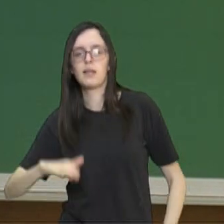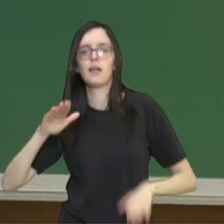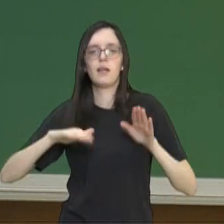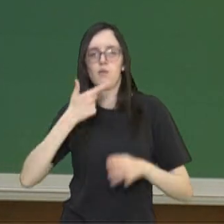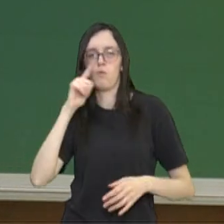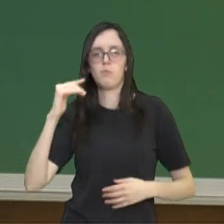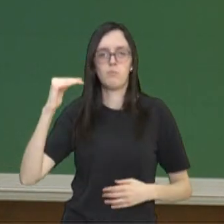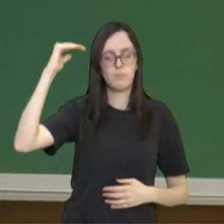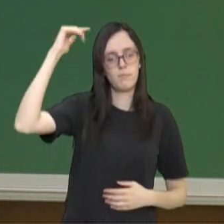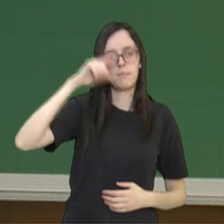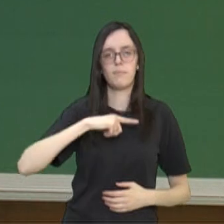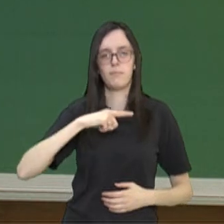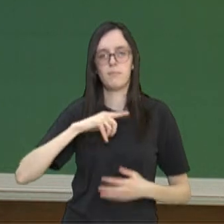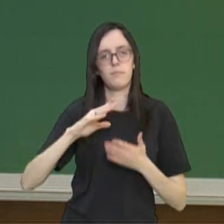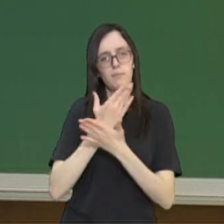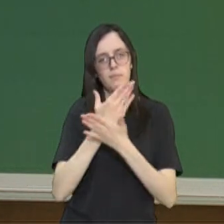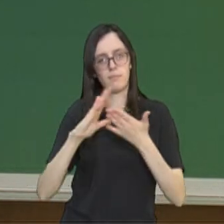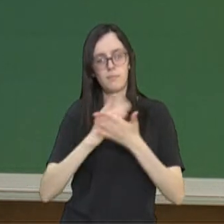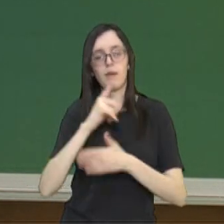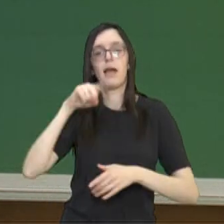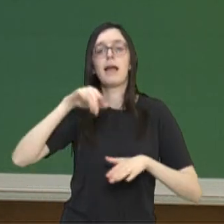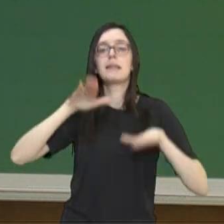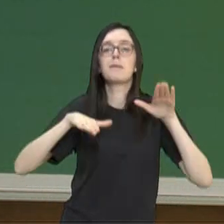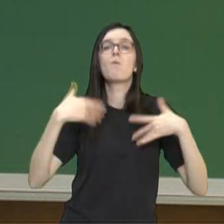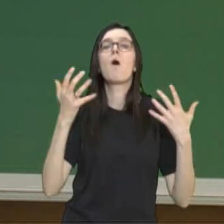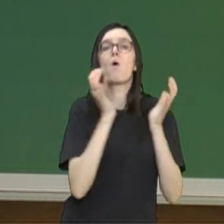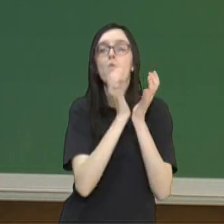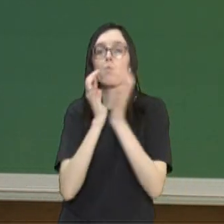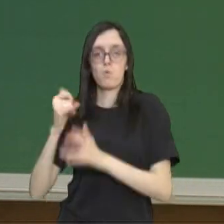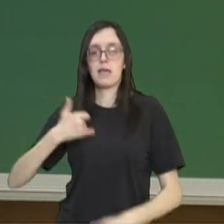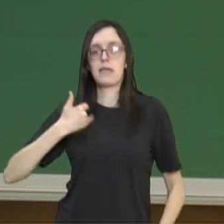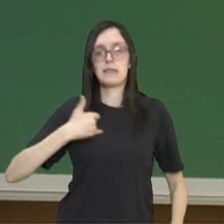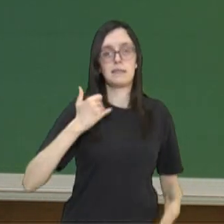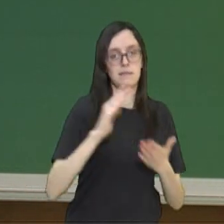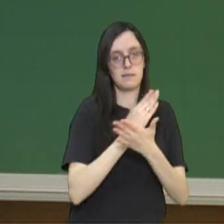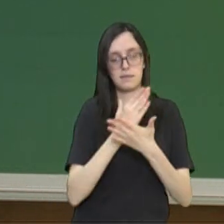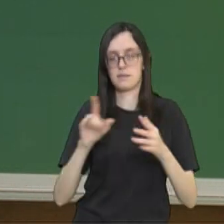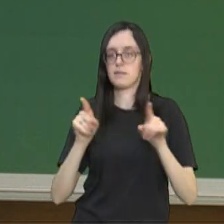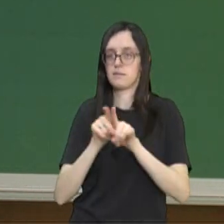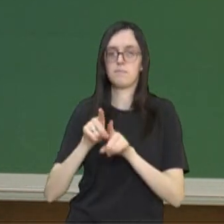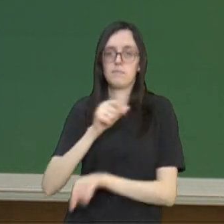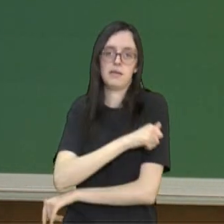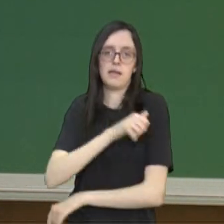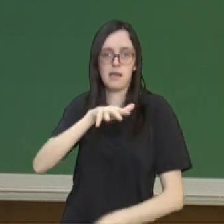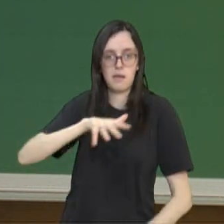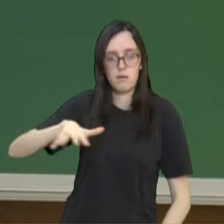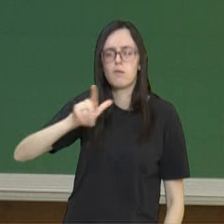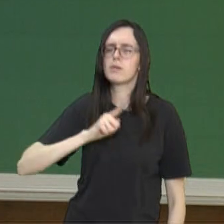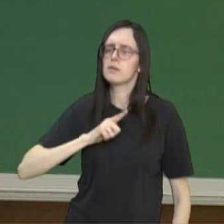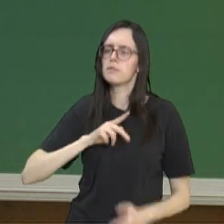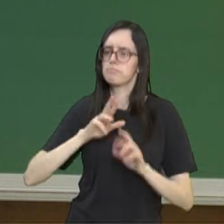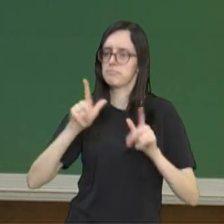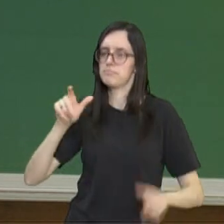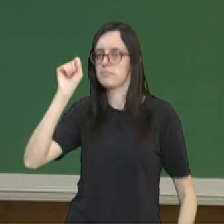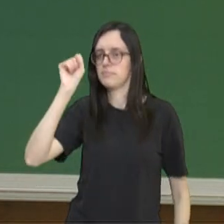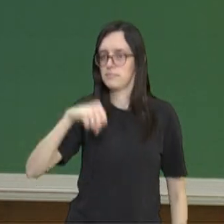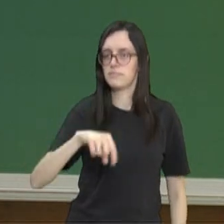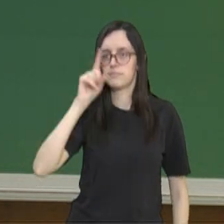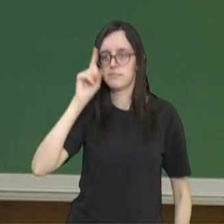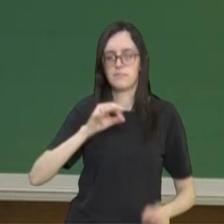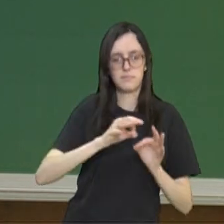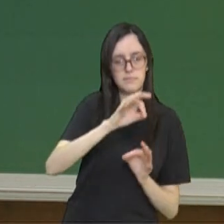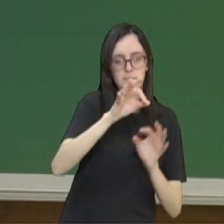professores? Muitas vezes eles têm que fazer um peneirão para poder selecionar só os atletas que ele vai levar para as competições, porque todos querem